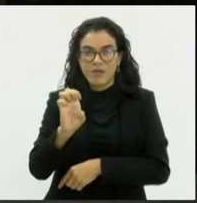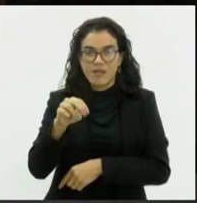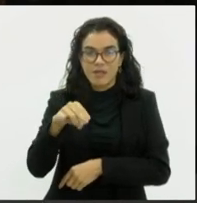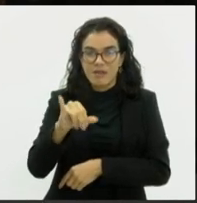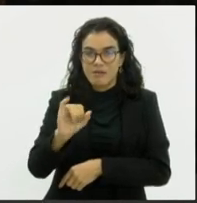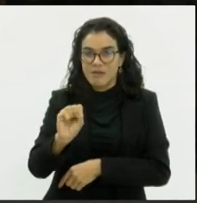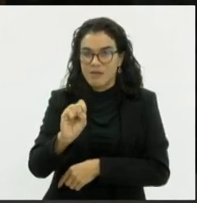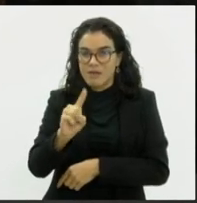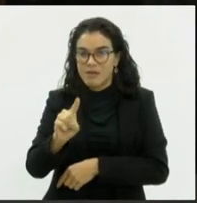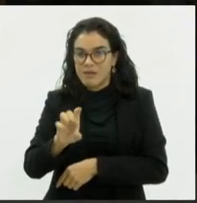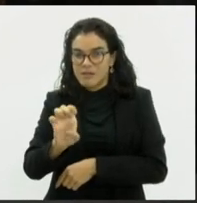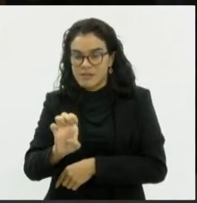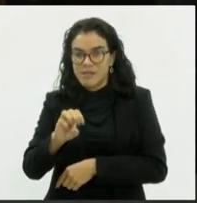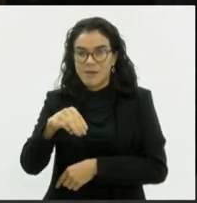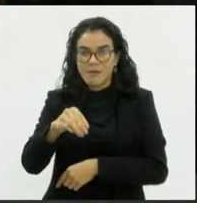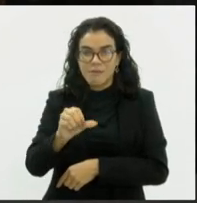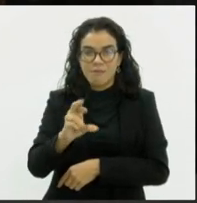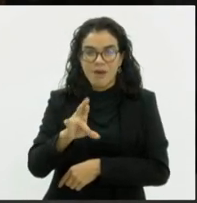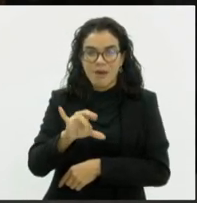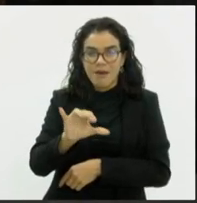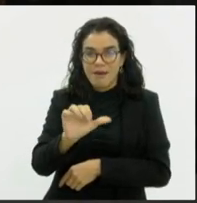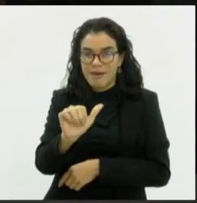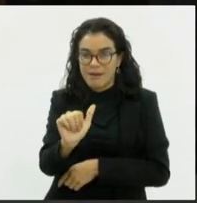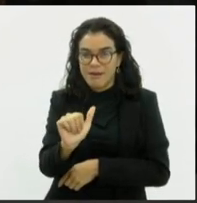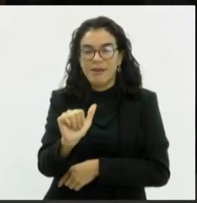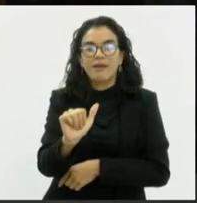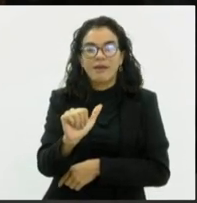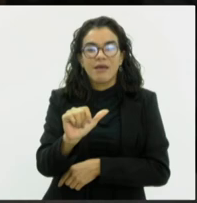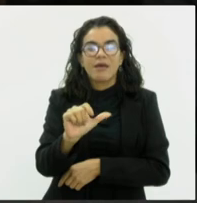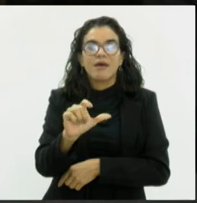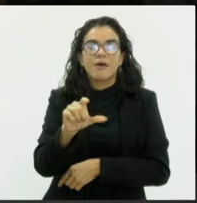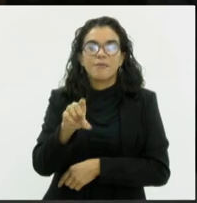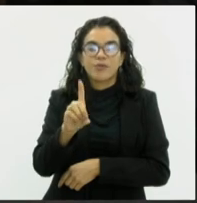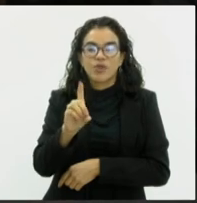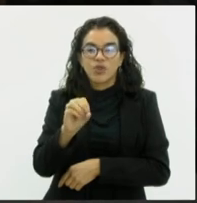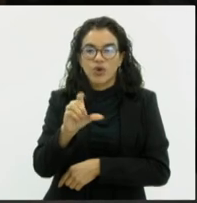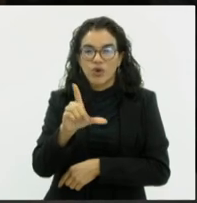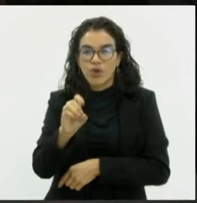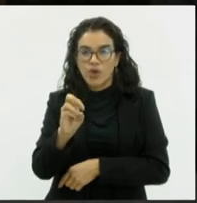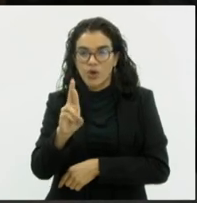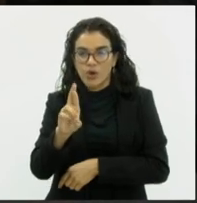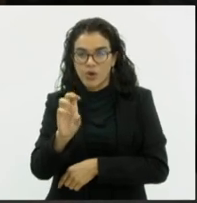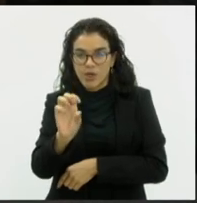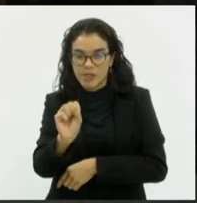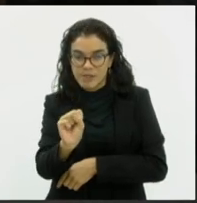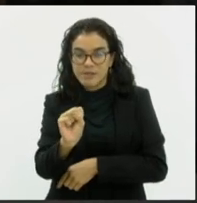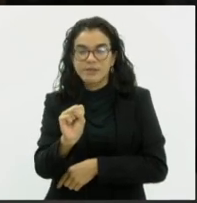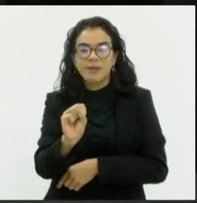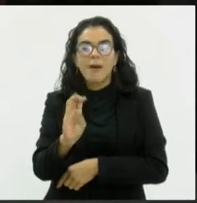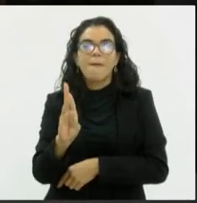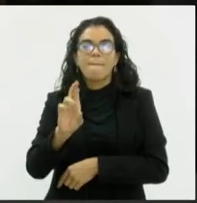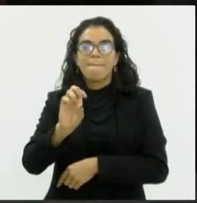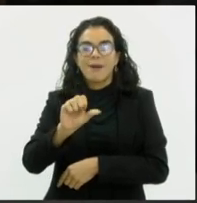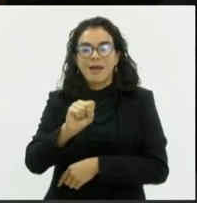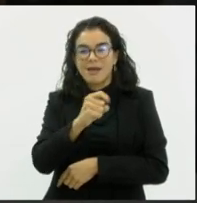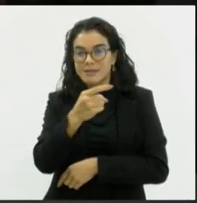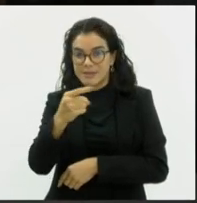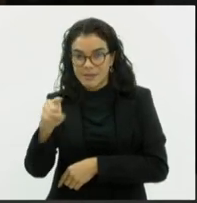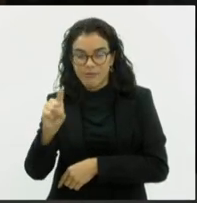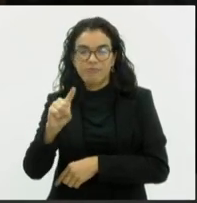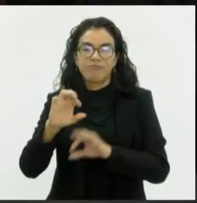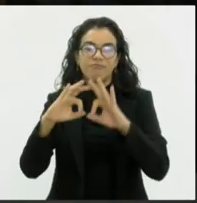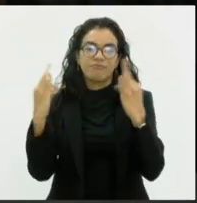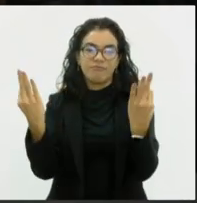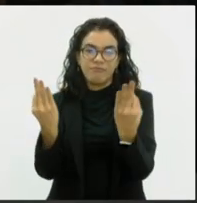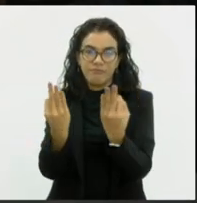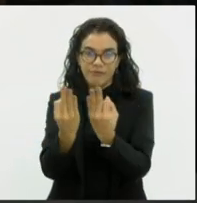Denise Brazão, Maria Lúcia Gomes Brazão, Deolinda Inácio Brazão, Dolores Inácio Brazão e a toda a minha família, que meu grupo faz parte